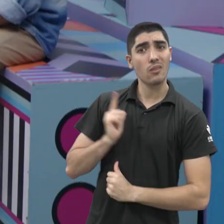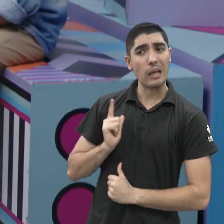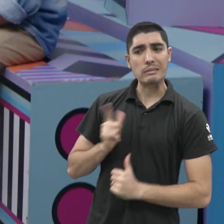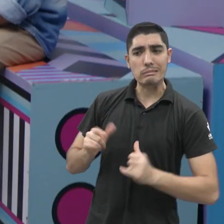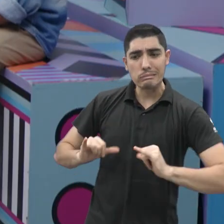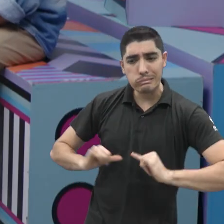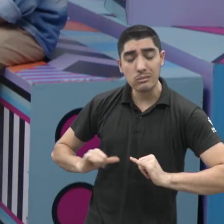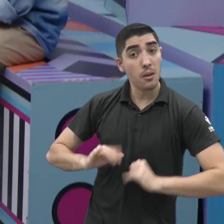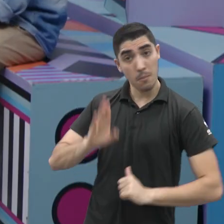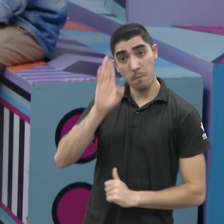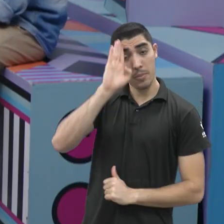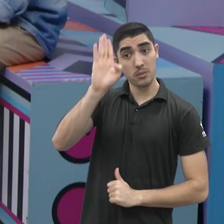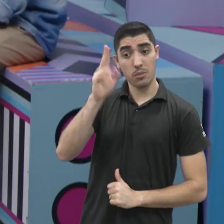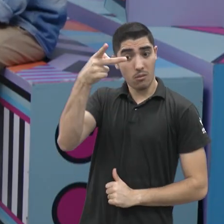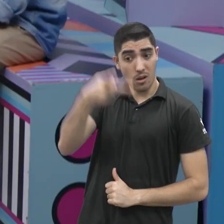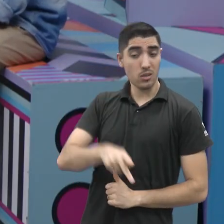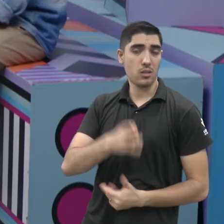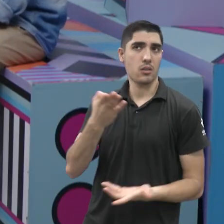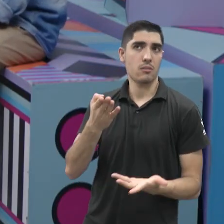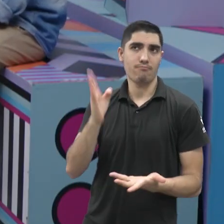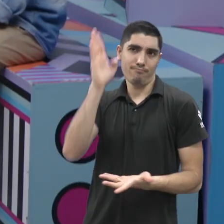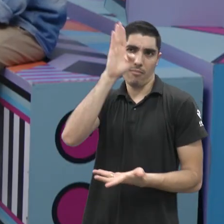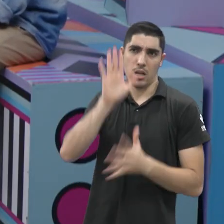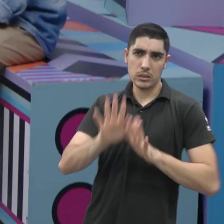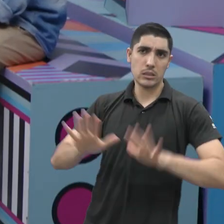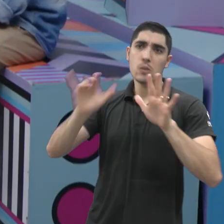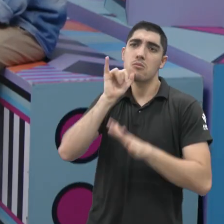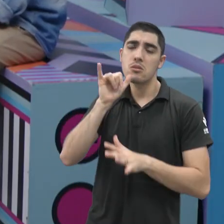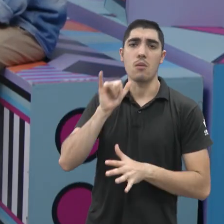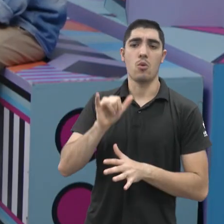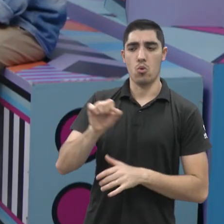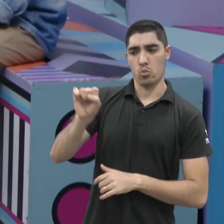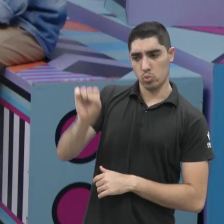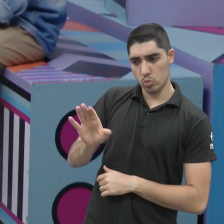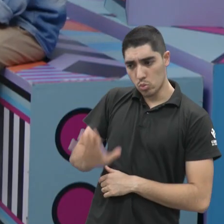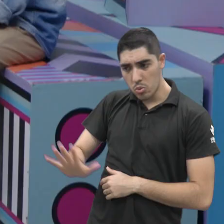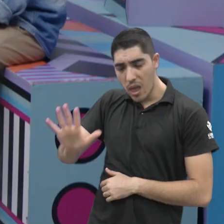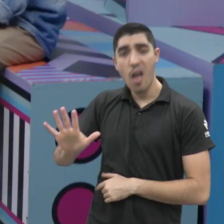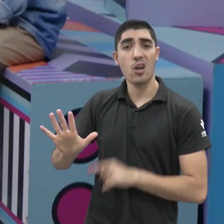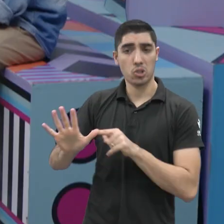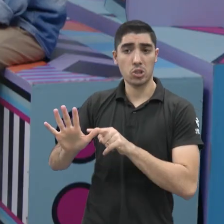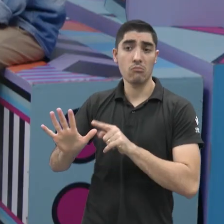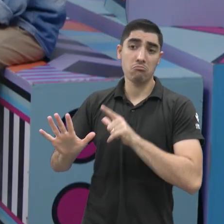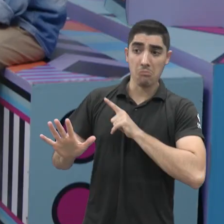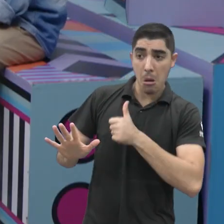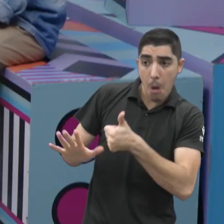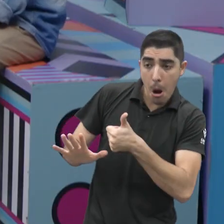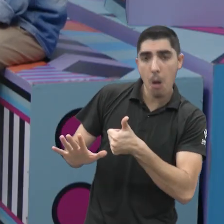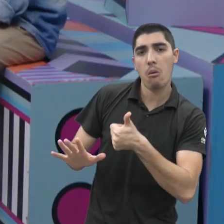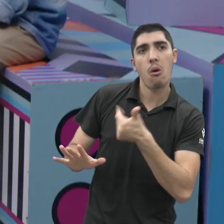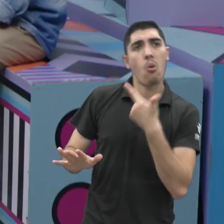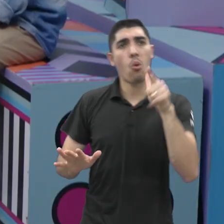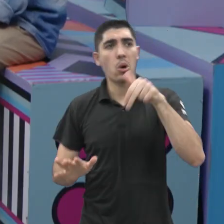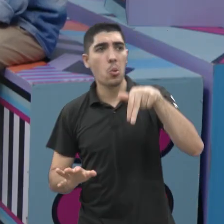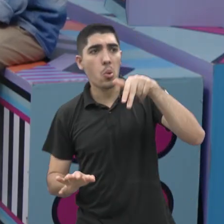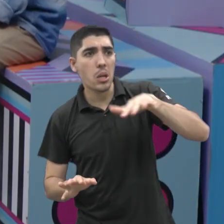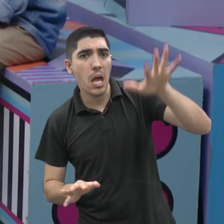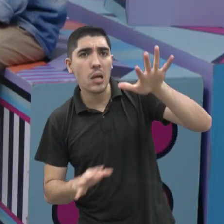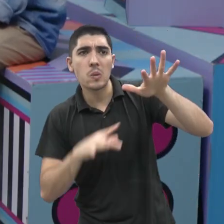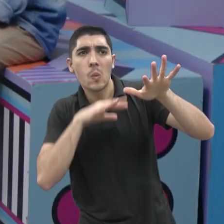na questão geográfica, né, Samu? O sudeste do país vive uma realidade, outras regiões vivem situações totalmente diferentes, né?